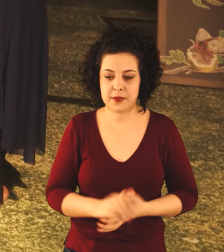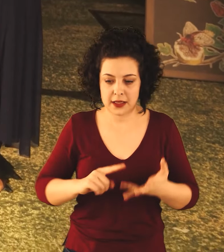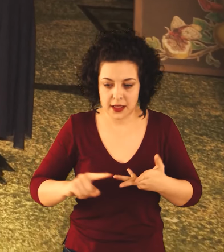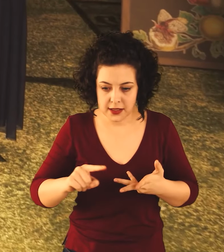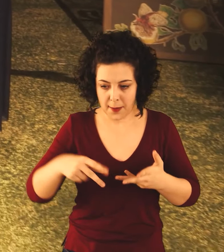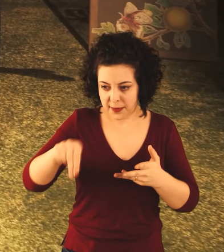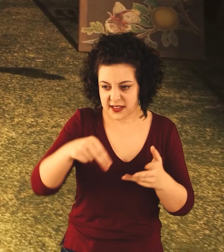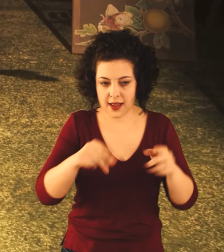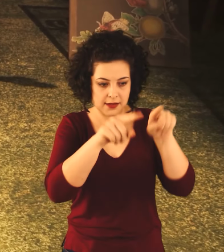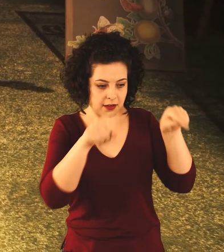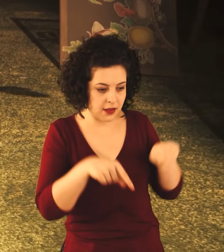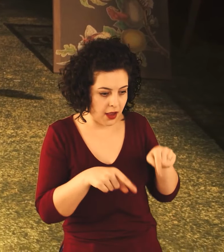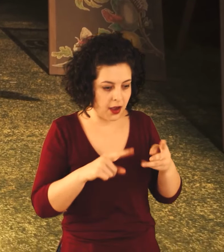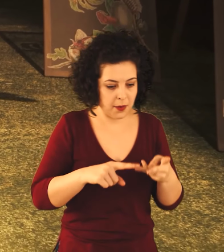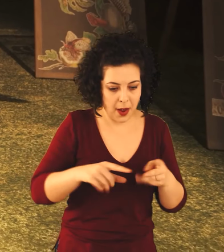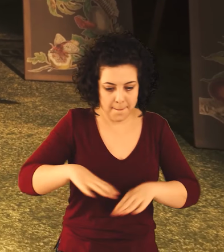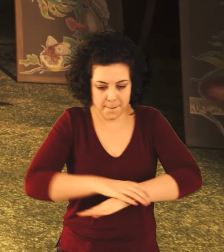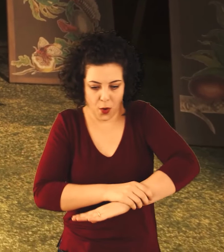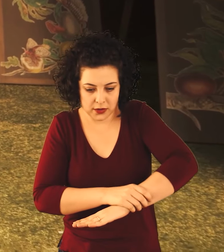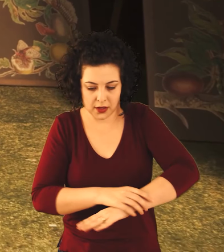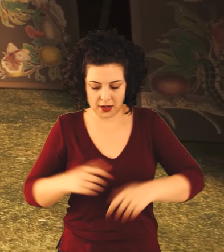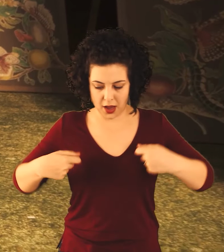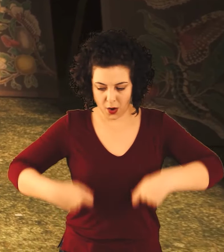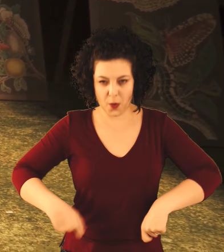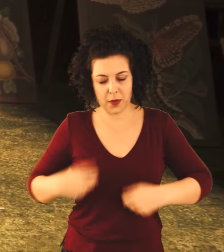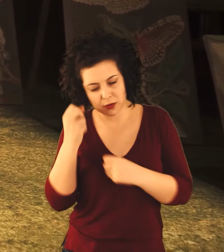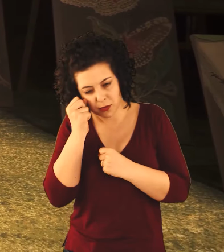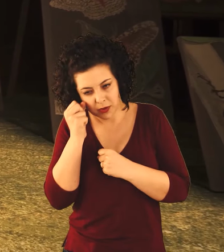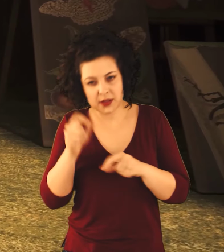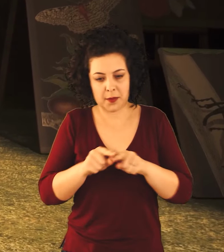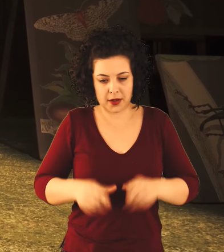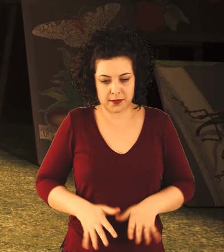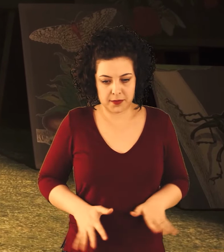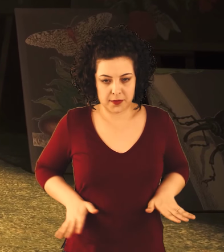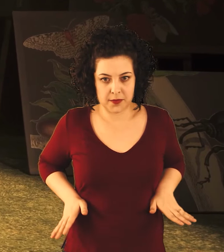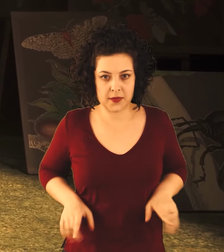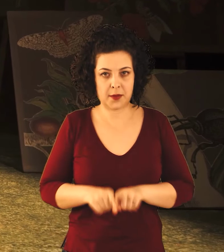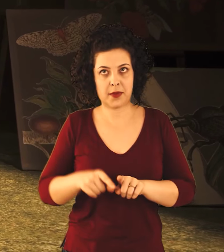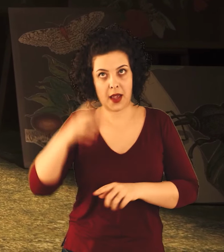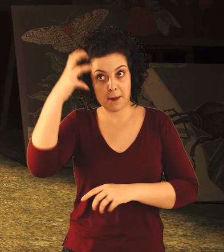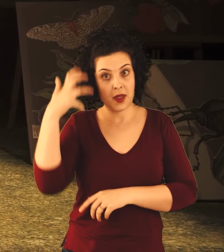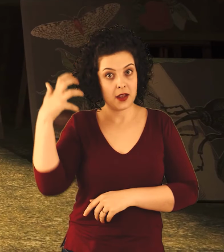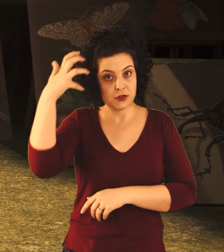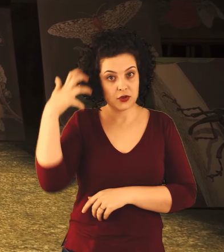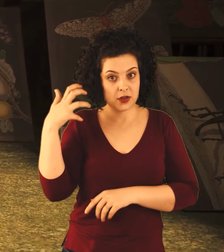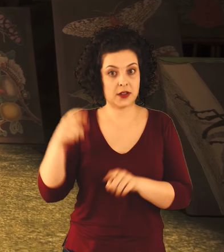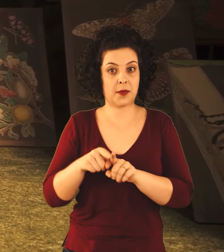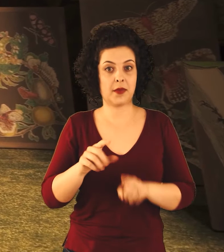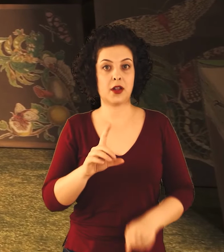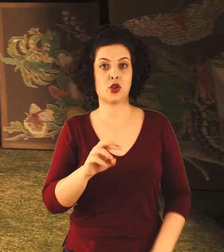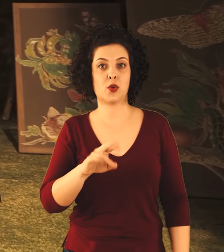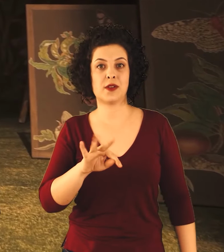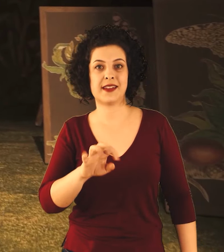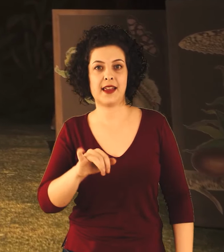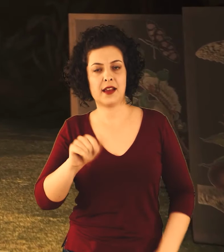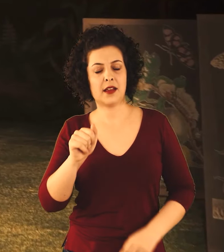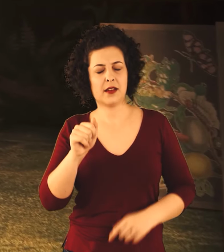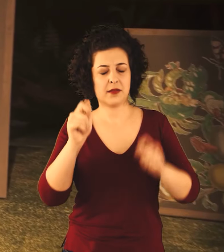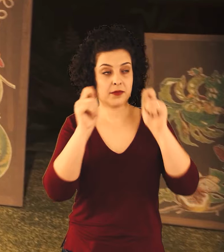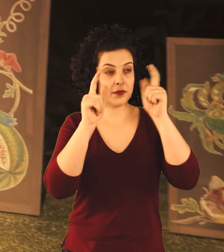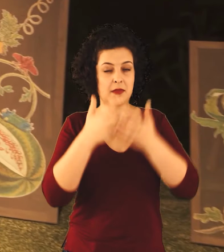Telas. Telas. Pincéis. Pincéis. Botas. Botas. Camisola. Camisola. Anágua. Anágua. Pente. Pente. Eu sou Doroteia que